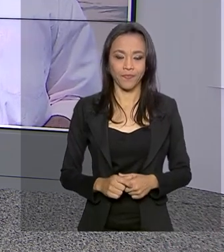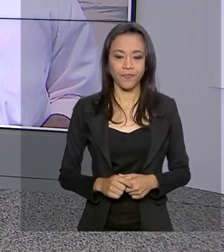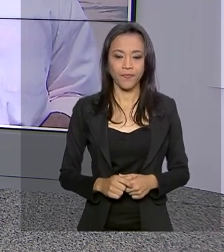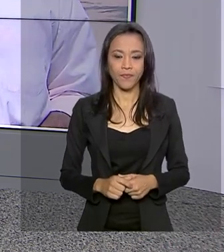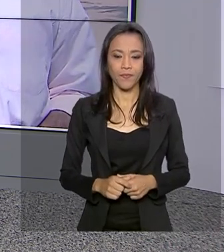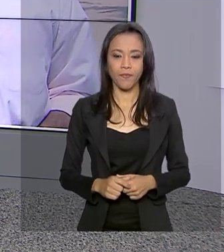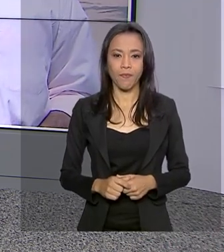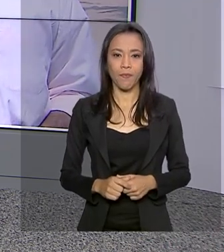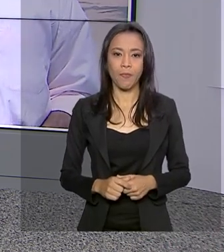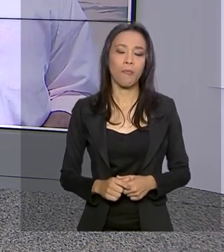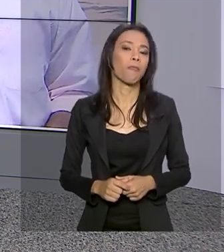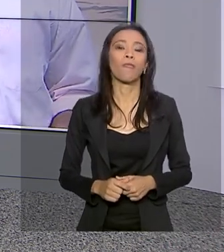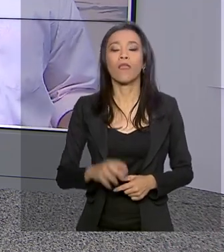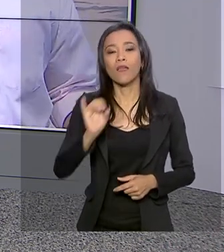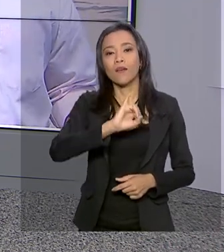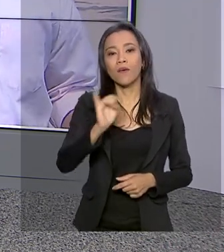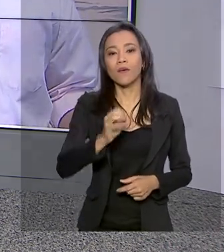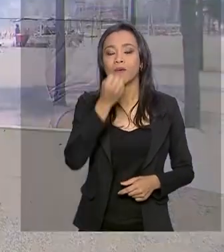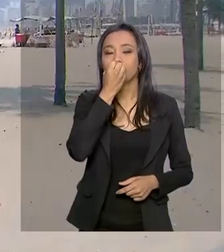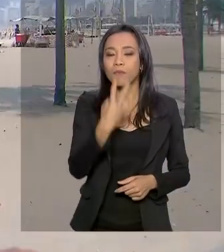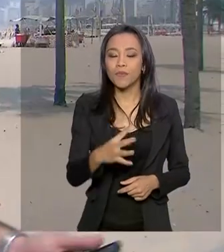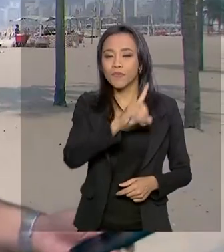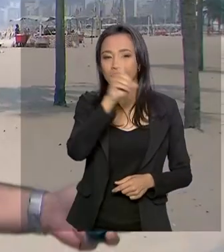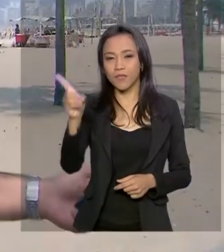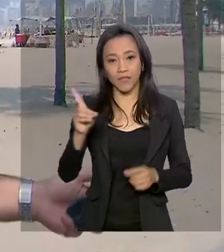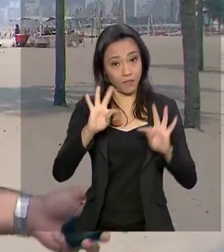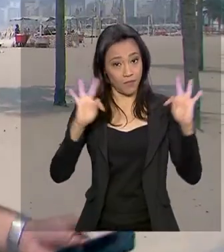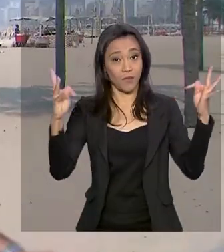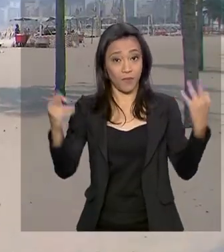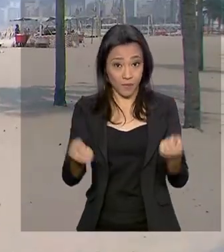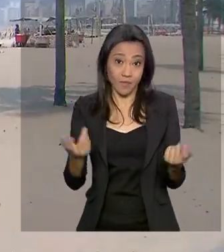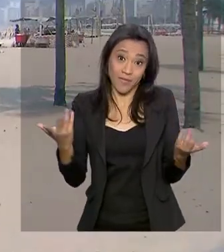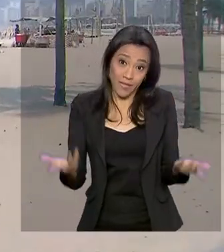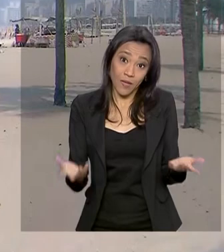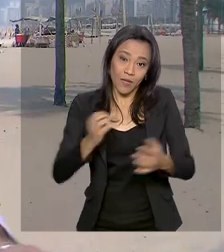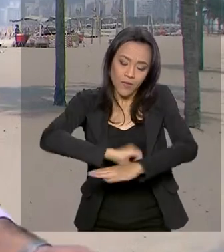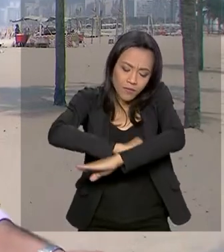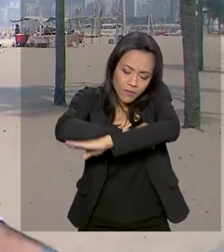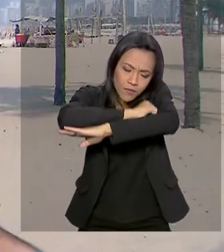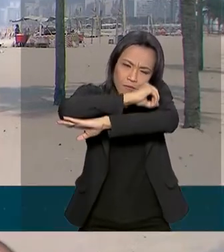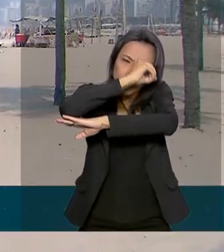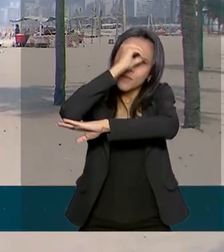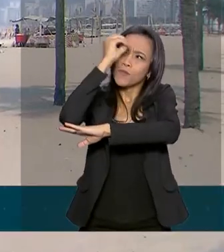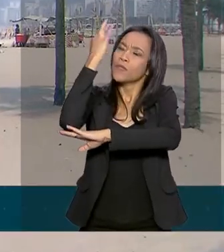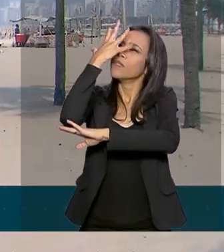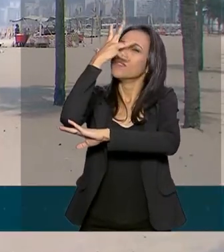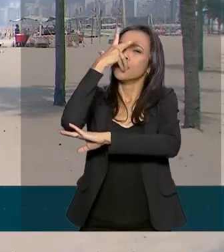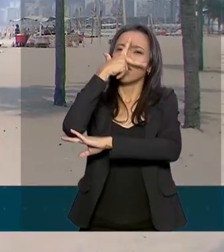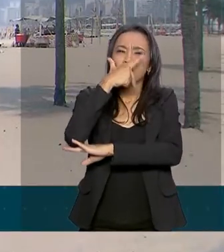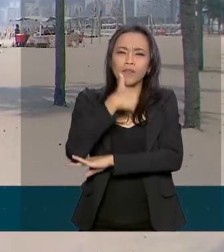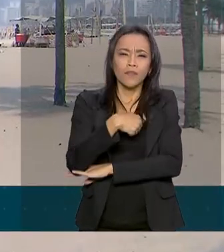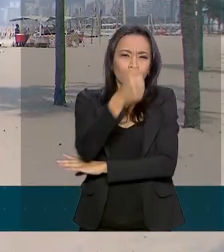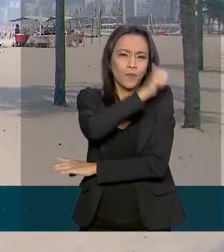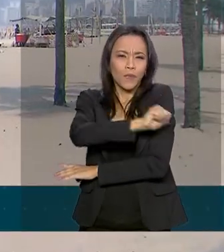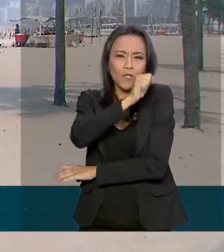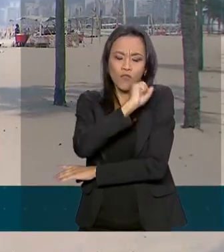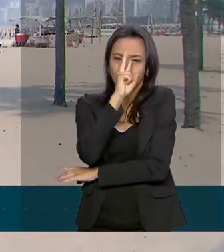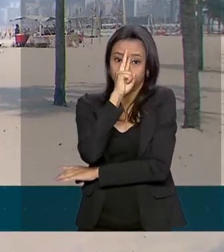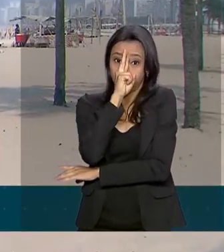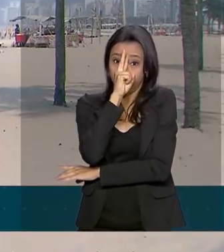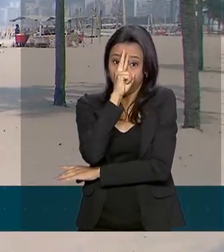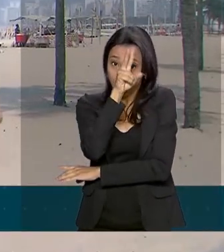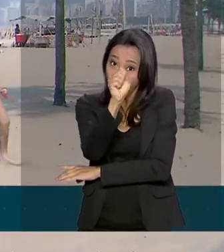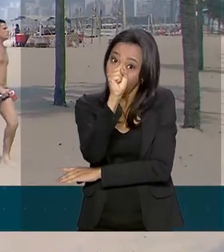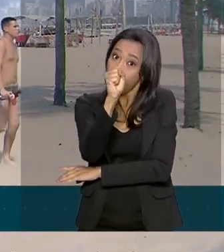o renata bom dia pra você bom dia a todos pois é o dia amanheceu lindo aqui no rio de janeiro com o sol forte a temperatura